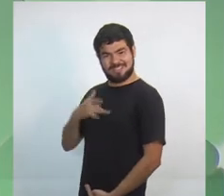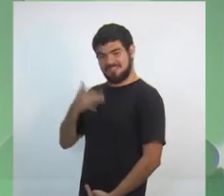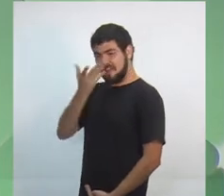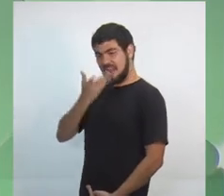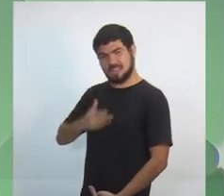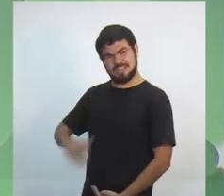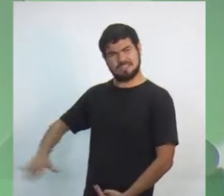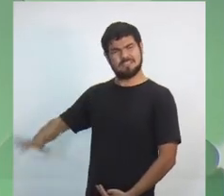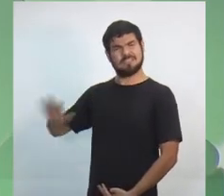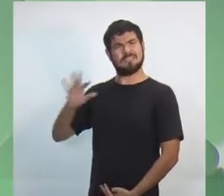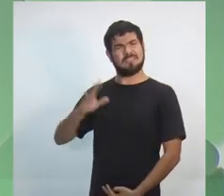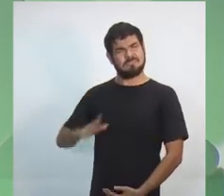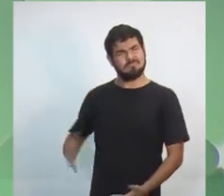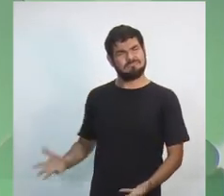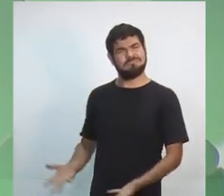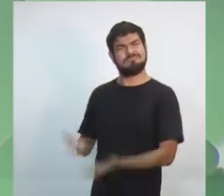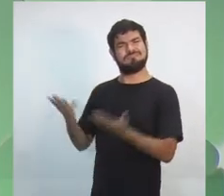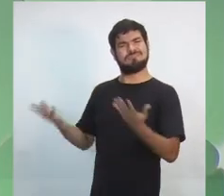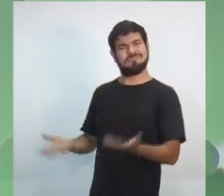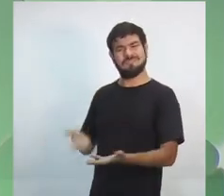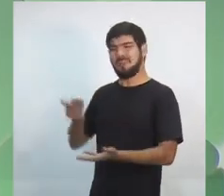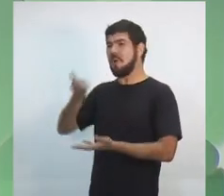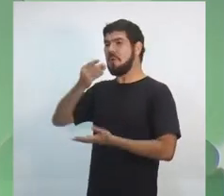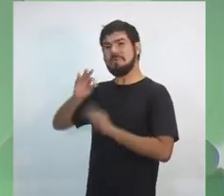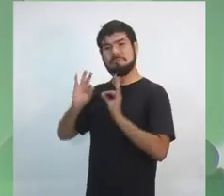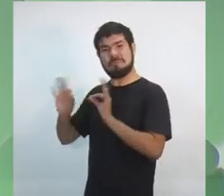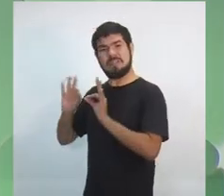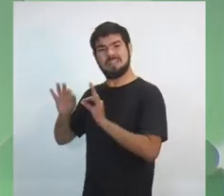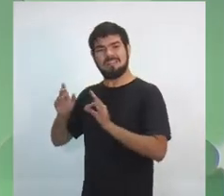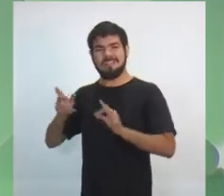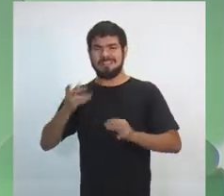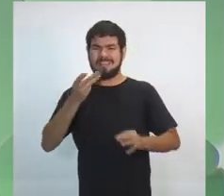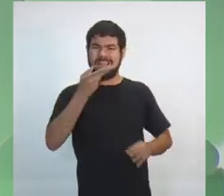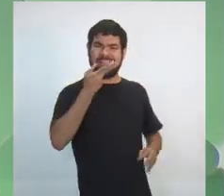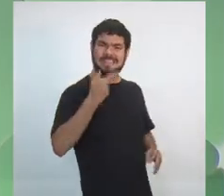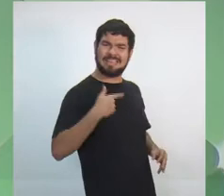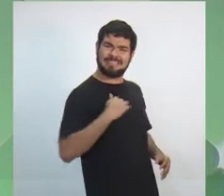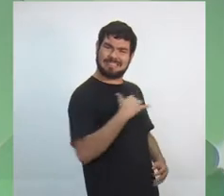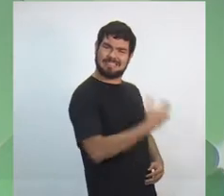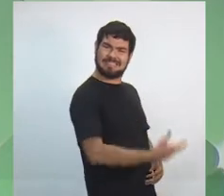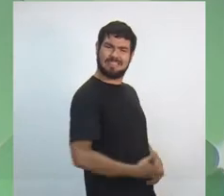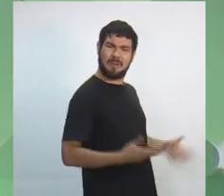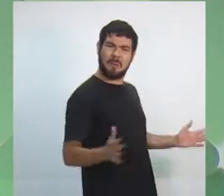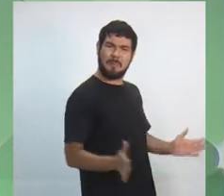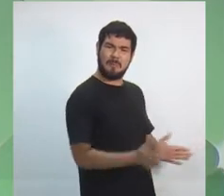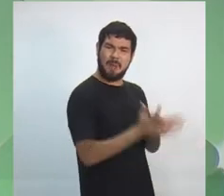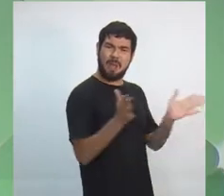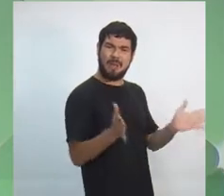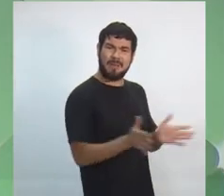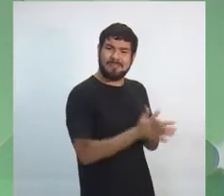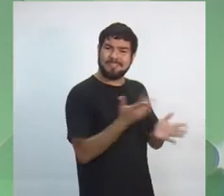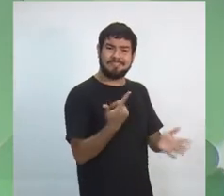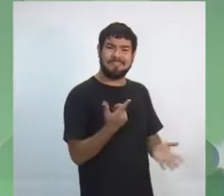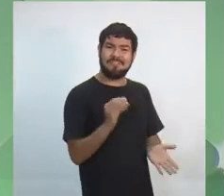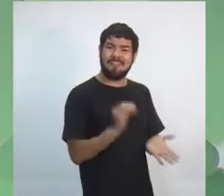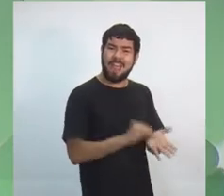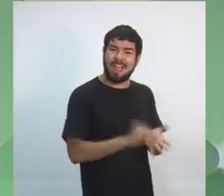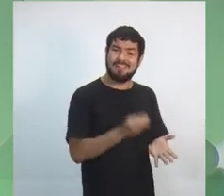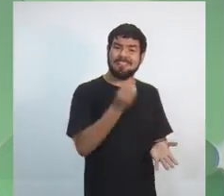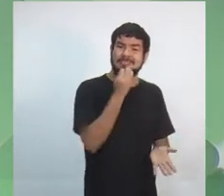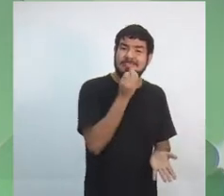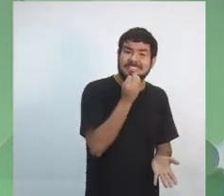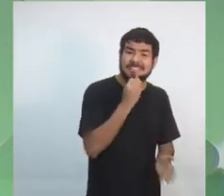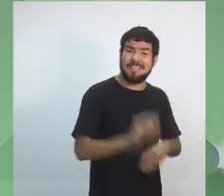infância estimulada e bem nutrida, com uma criança que nasceu numa família pobre, desnutrida, que não teve a oportunidade de